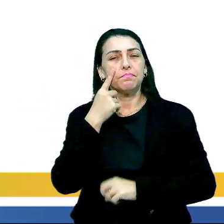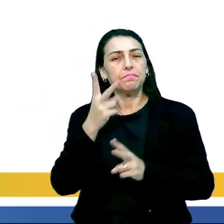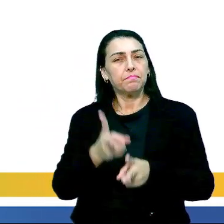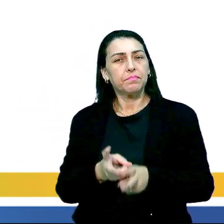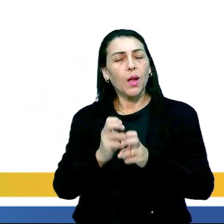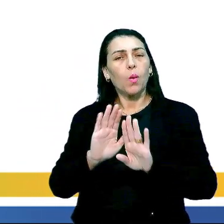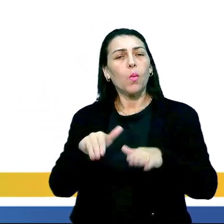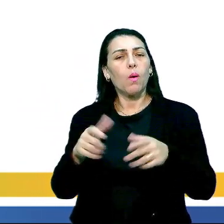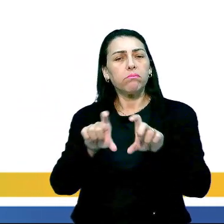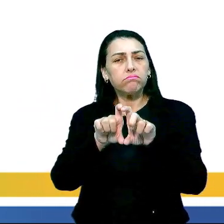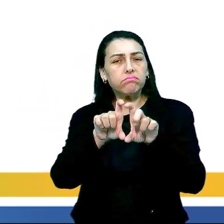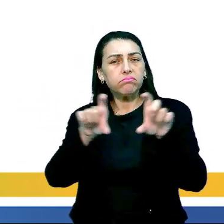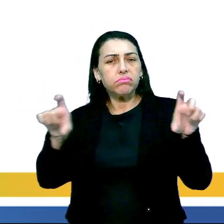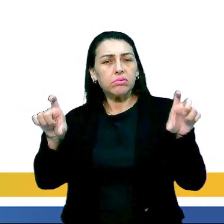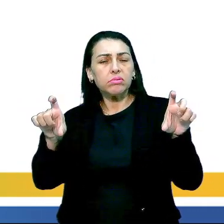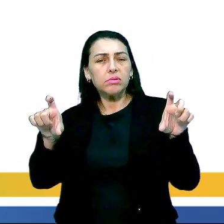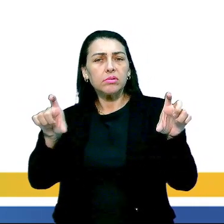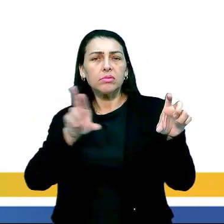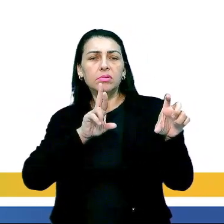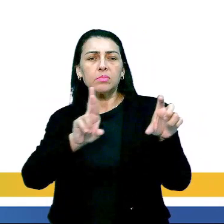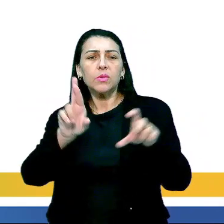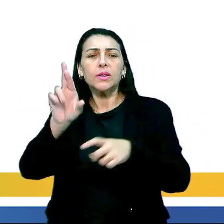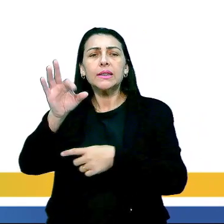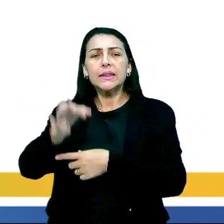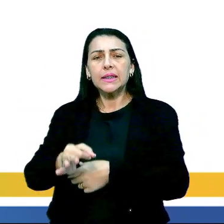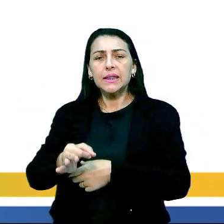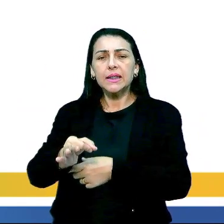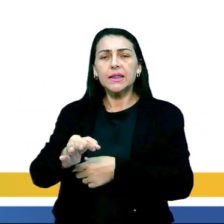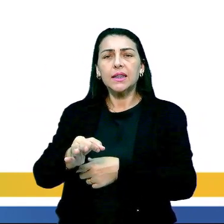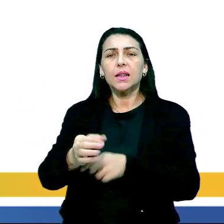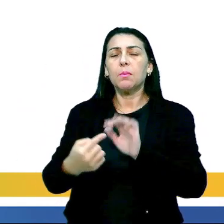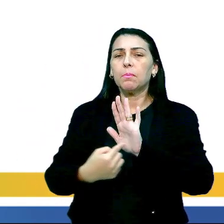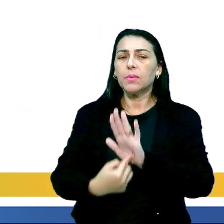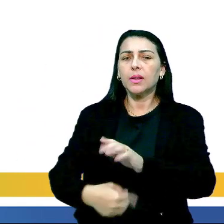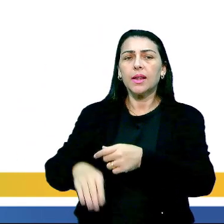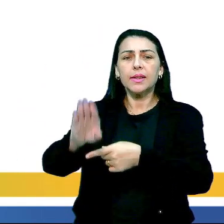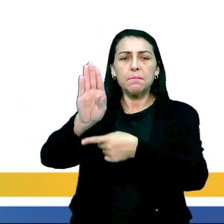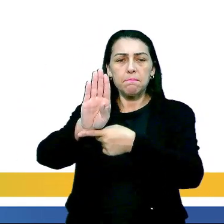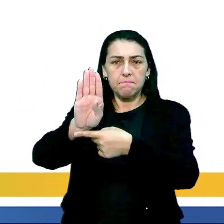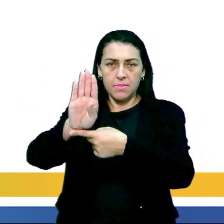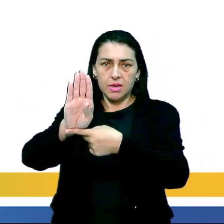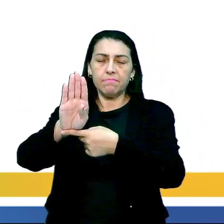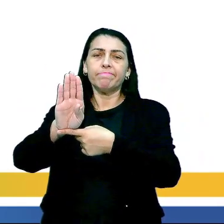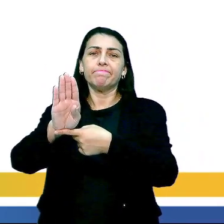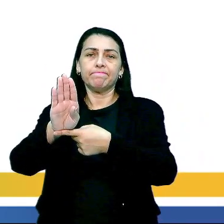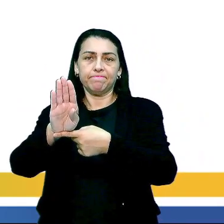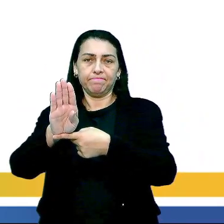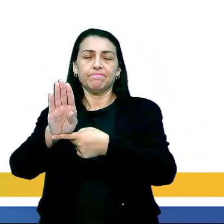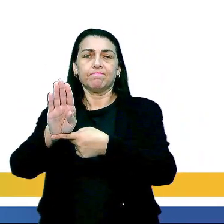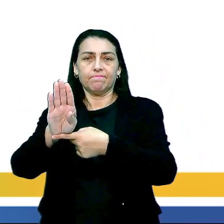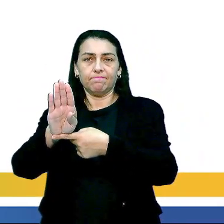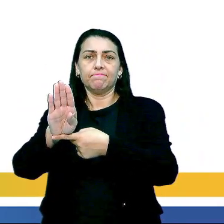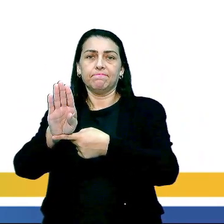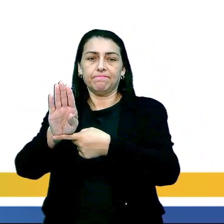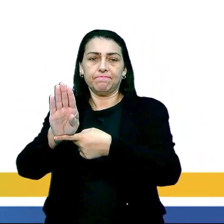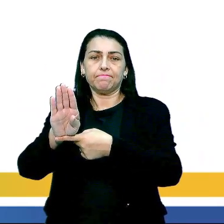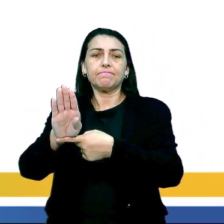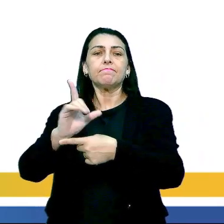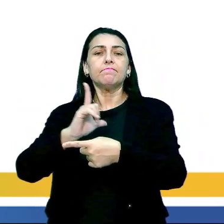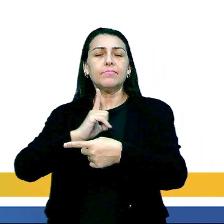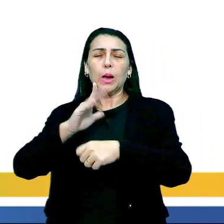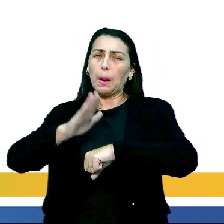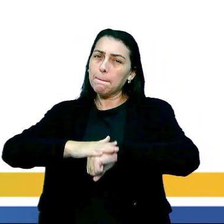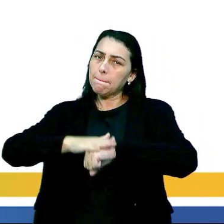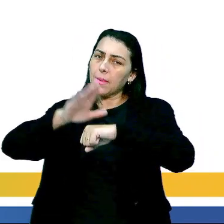observar qual é o destaque? A alternativa correta está expressa na letra B, de bola. Têm